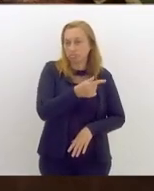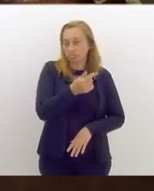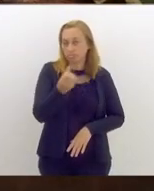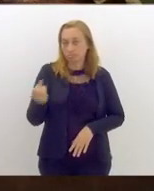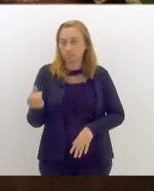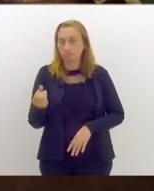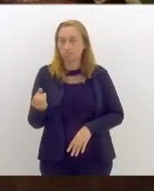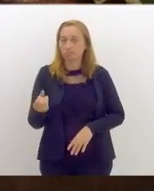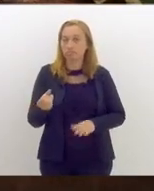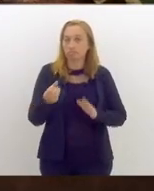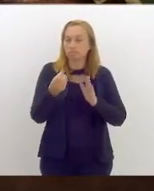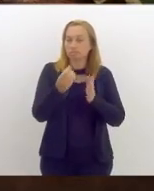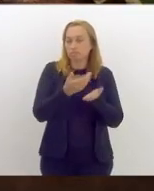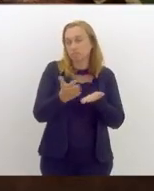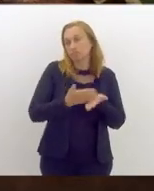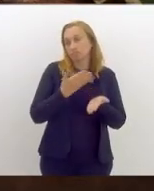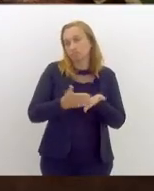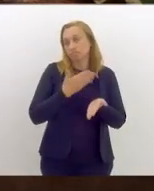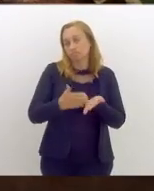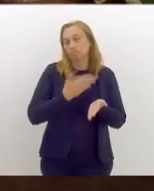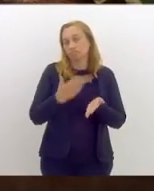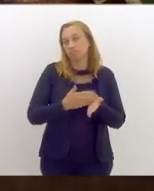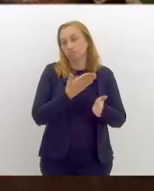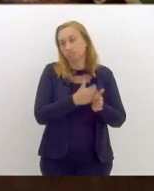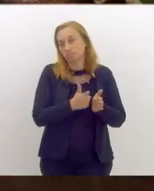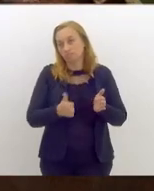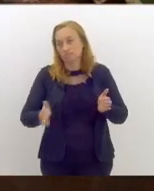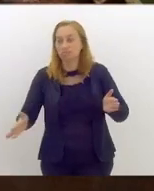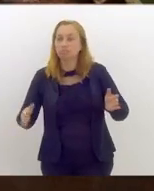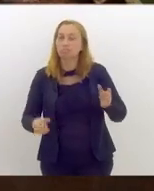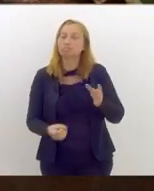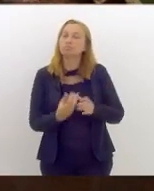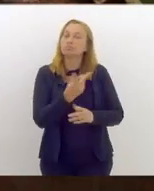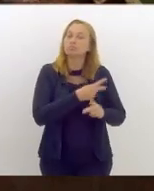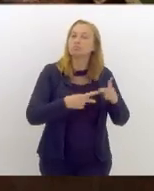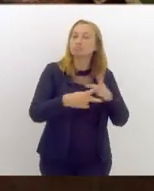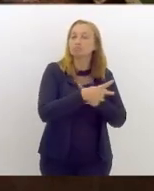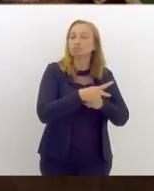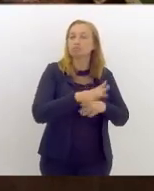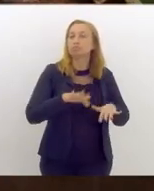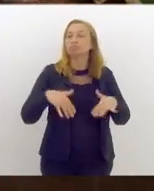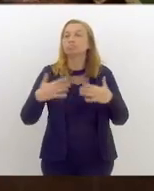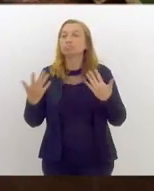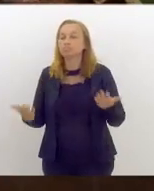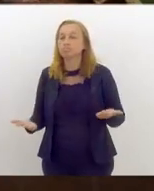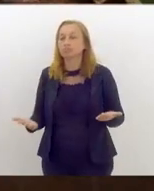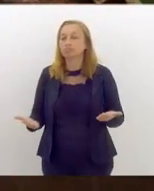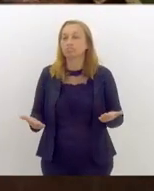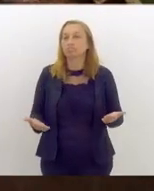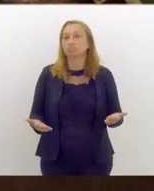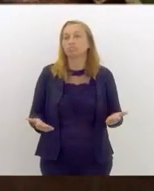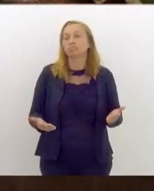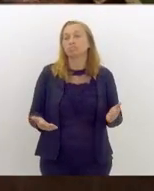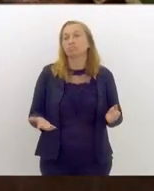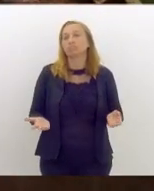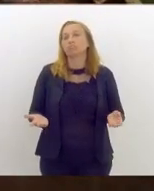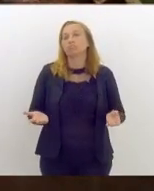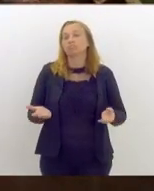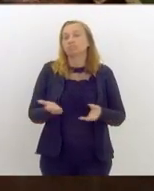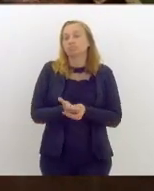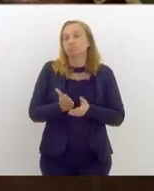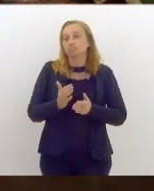ele mostra detalhadamente o processo de Constituição do Rio previdência e quais foram os processos que